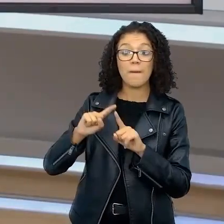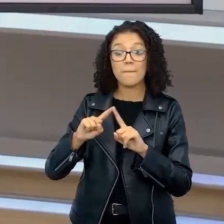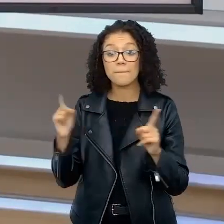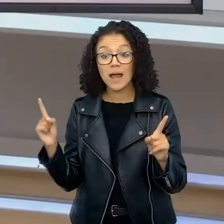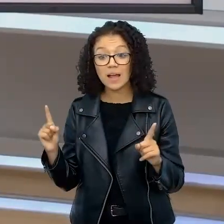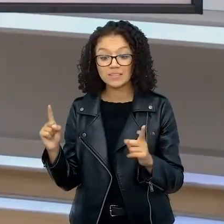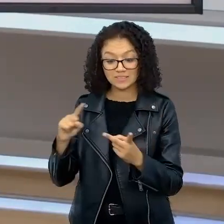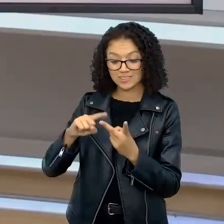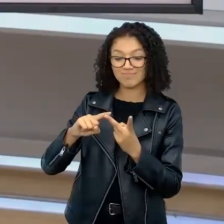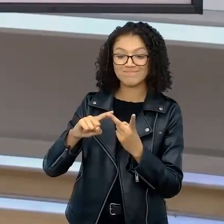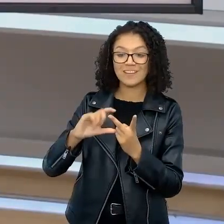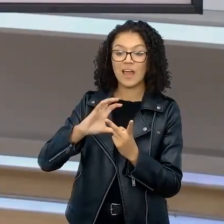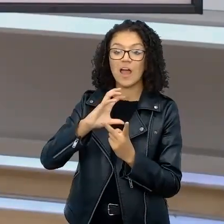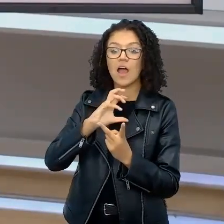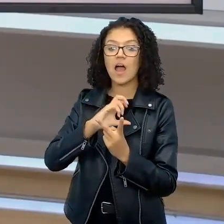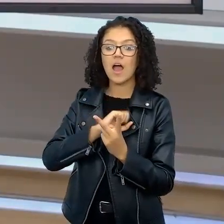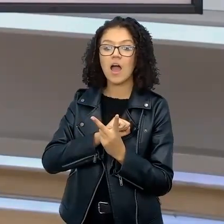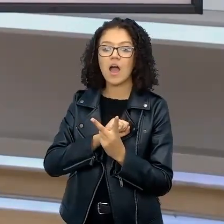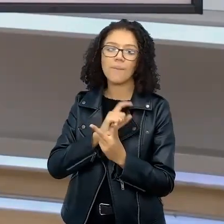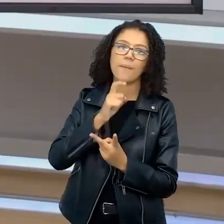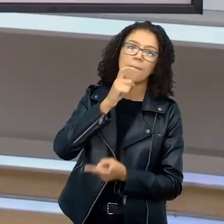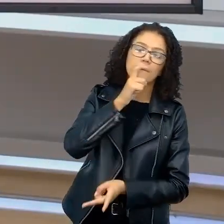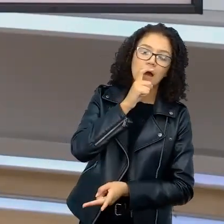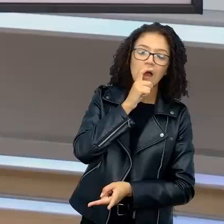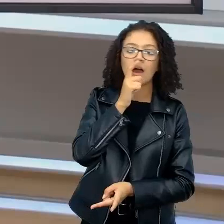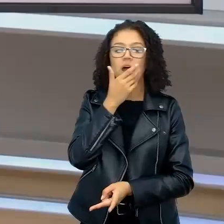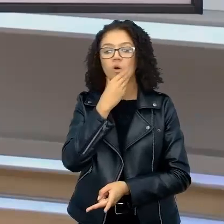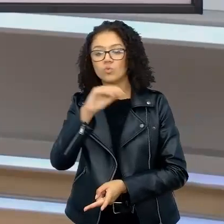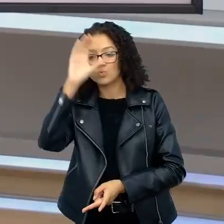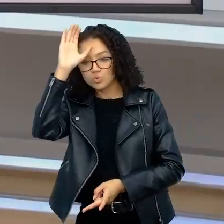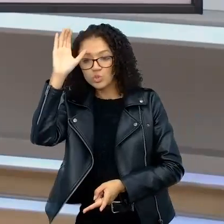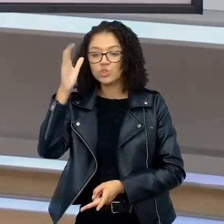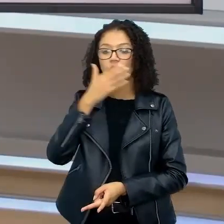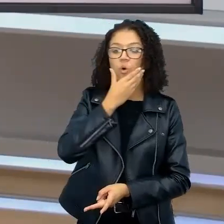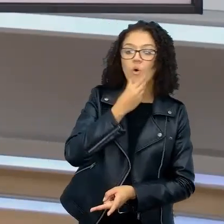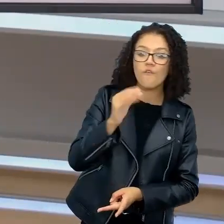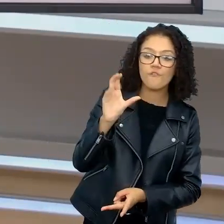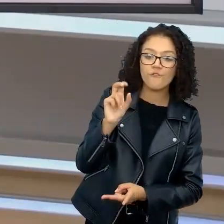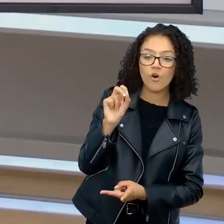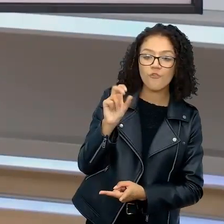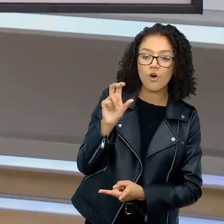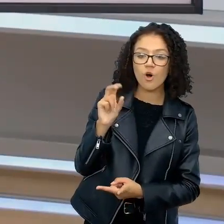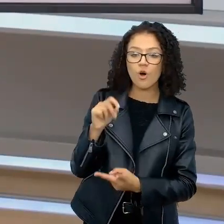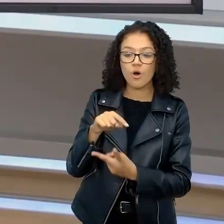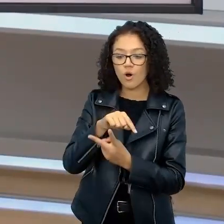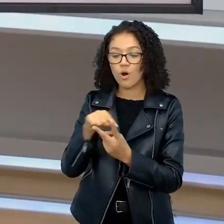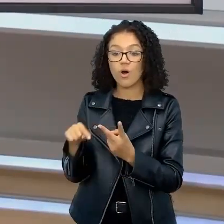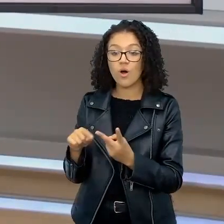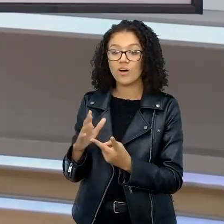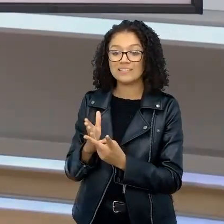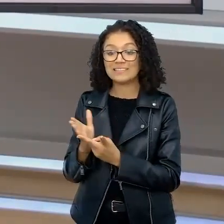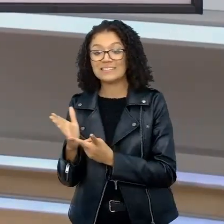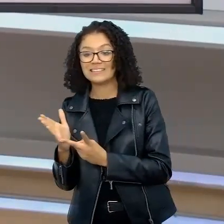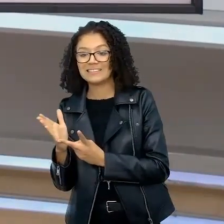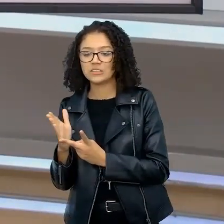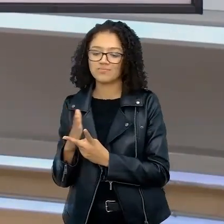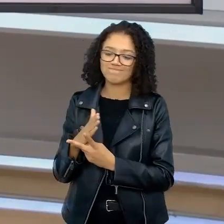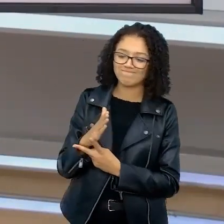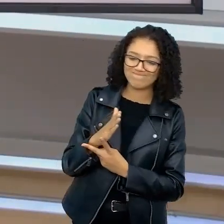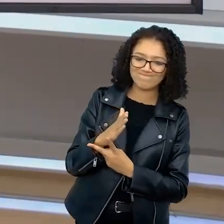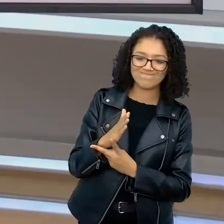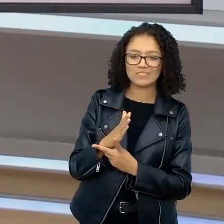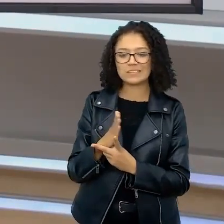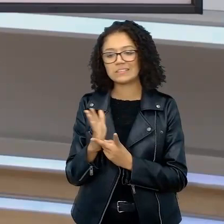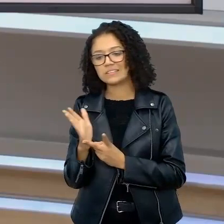ama essa pessoa, porque normalmente é o pai, é o tio, é o avô, né? Então, a pessoa que pratica